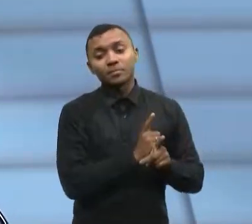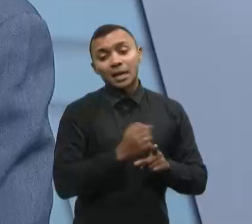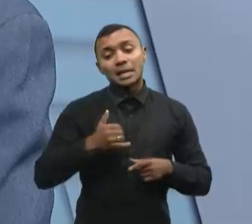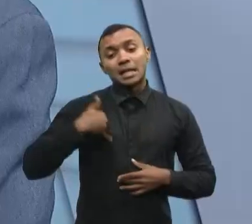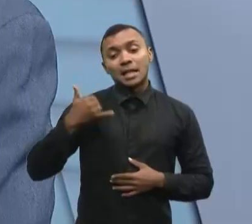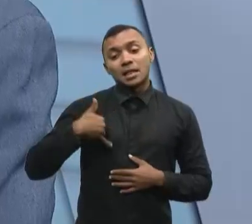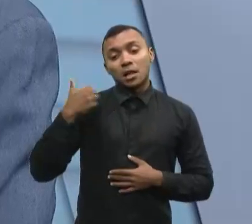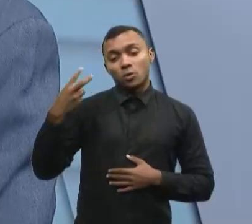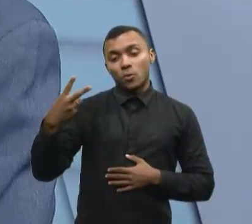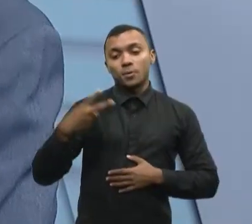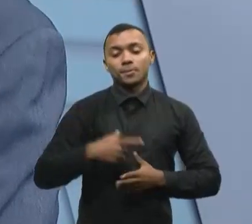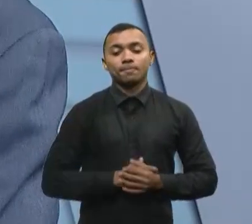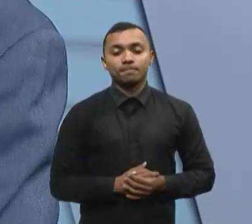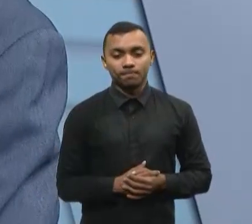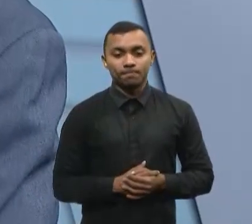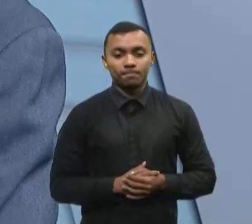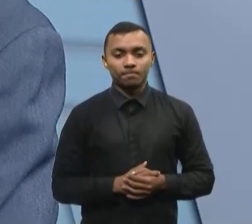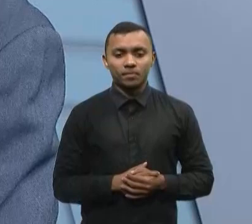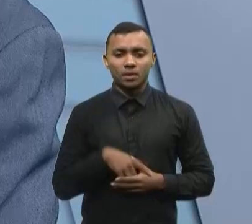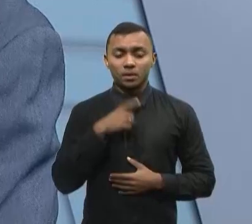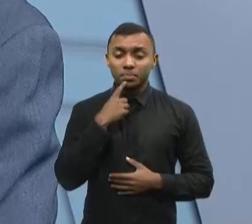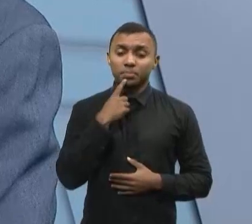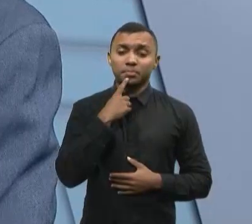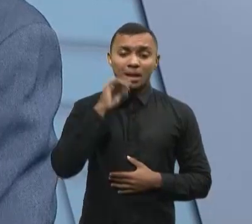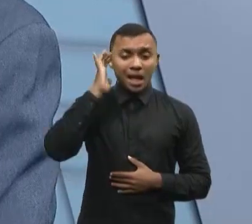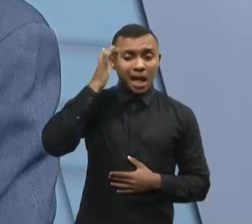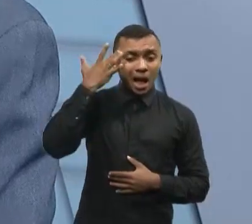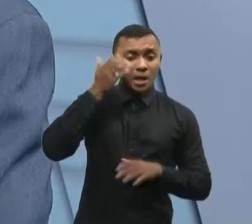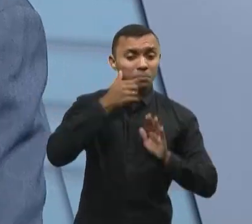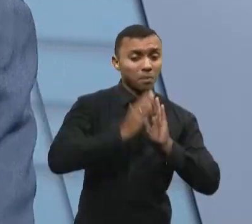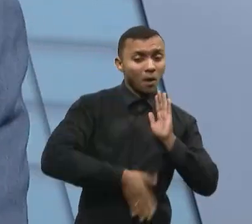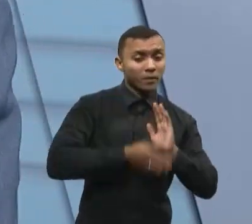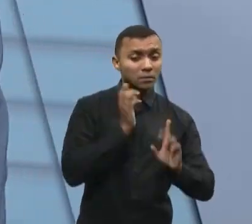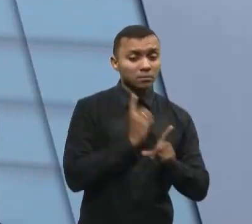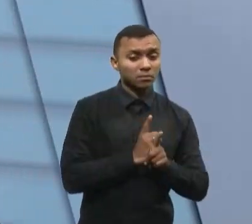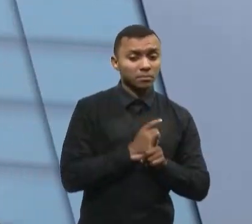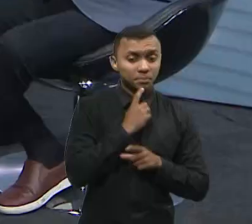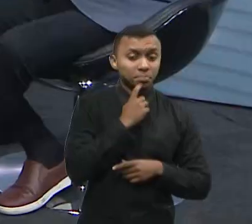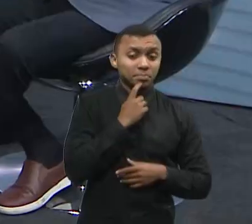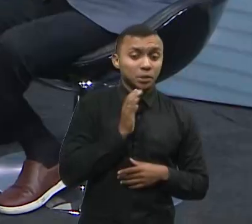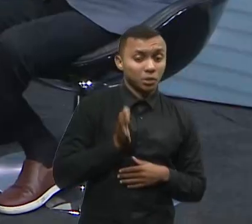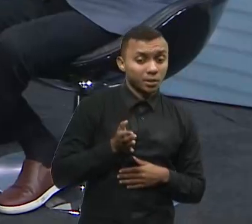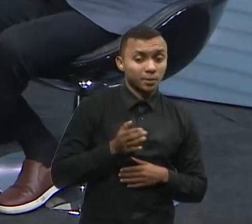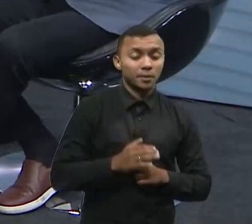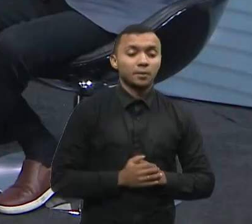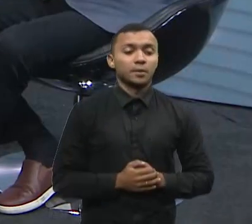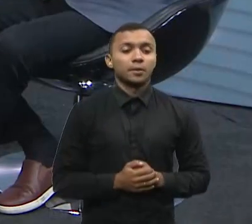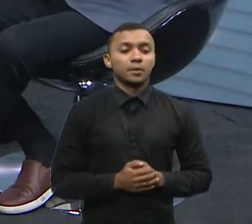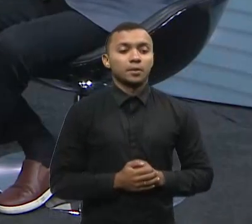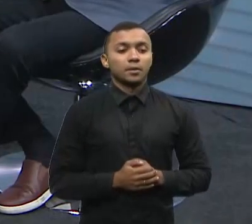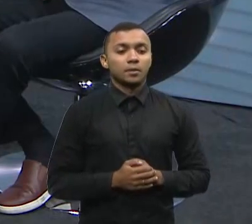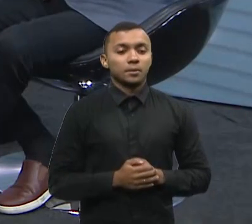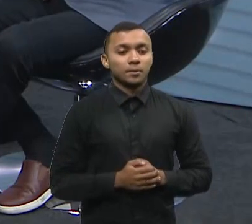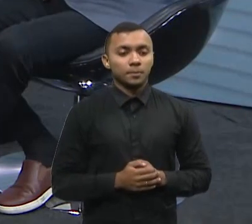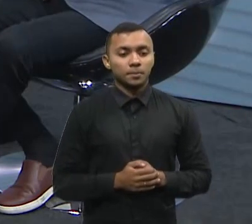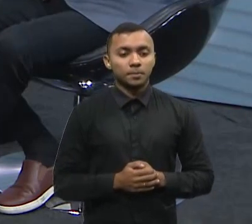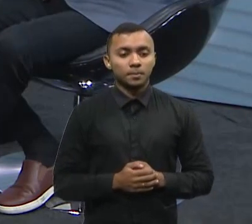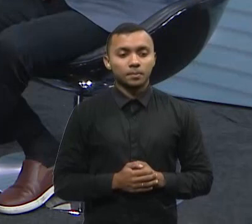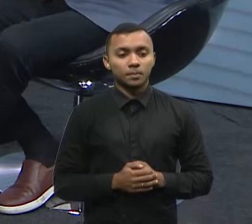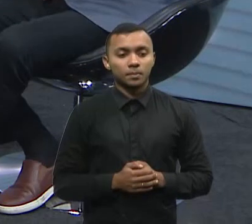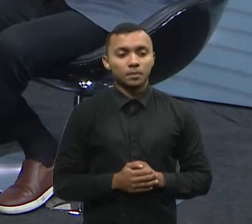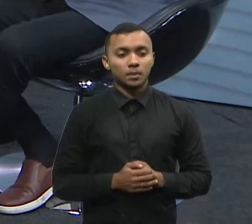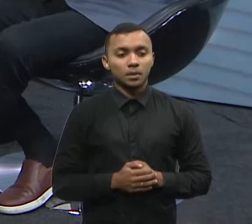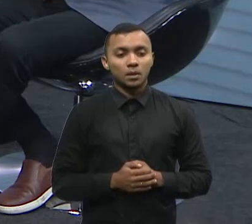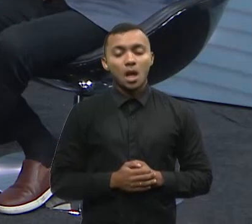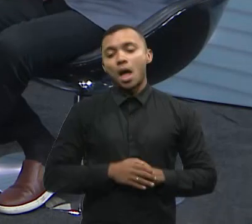idade. É. É assim que se chama, doutor? Uma hipótese diagnóstica? É. Então, como não é tão preto no branco um diagnóstico, muitas vezes, porque